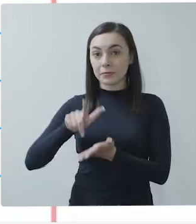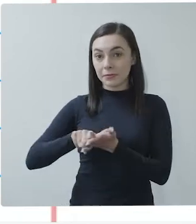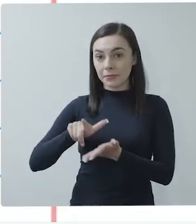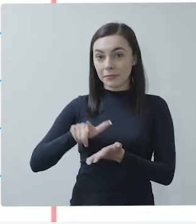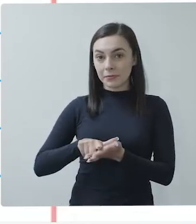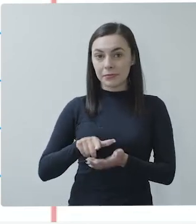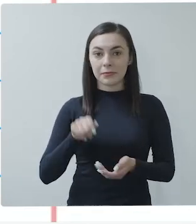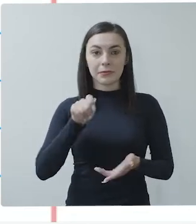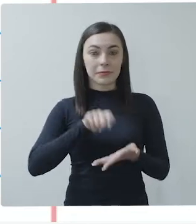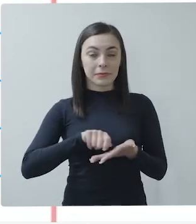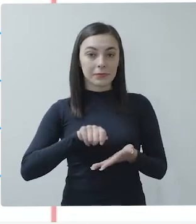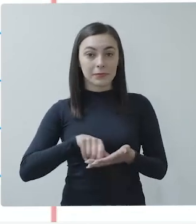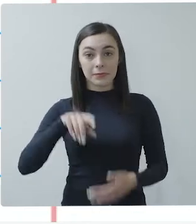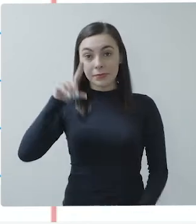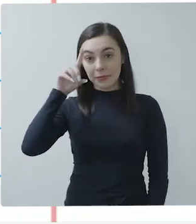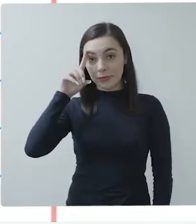data,